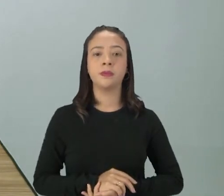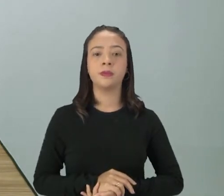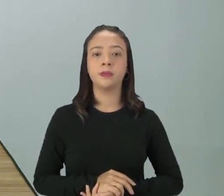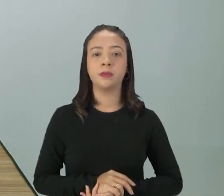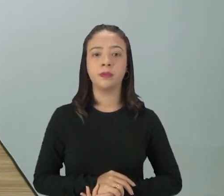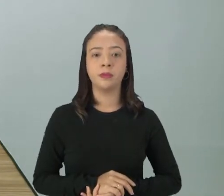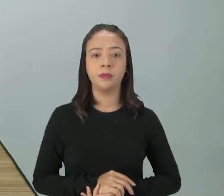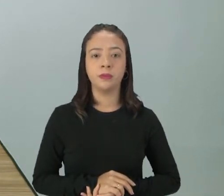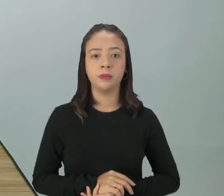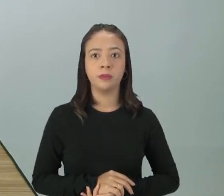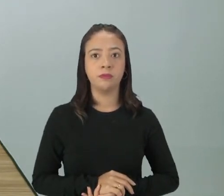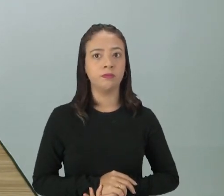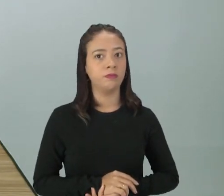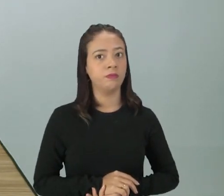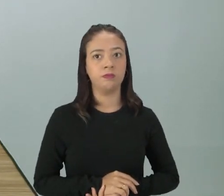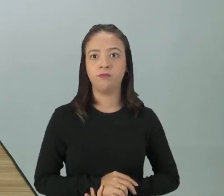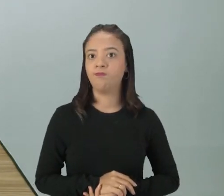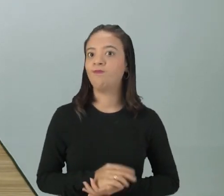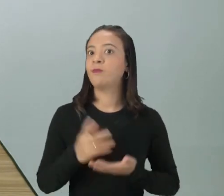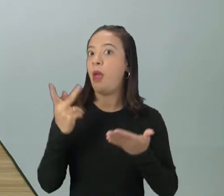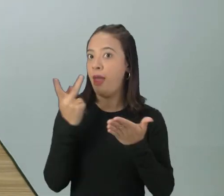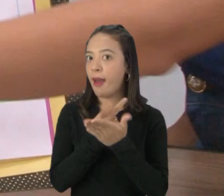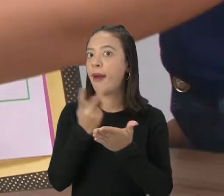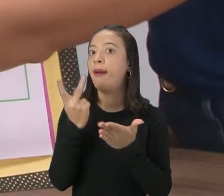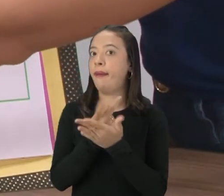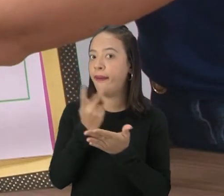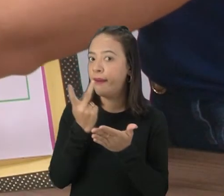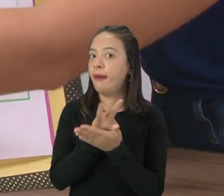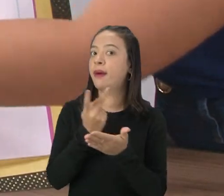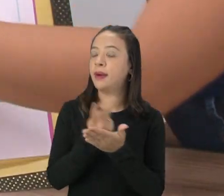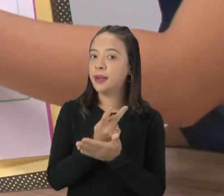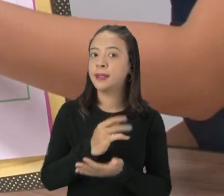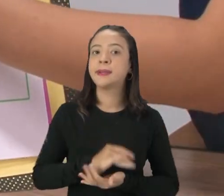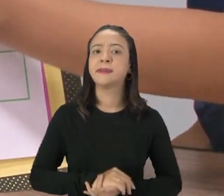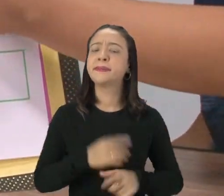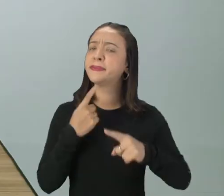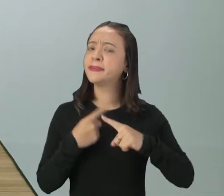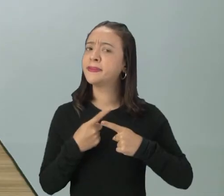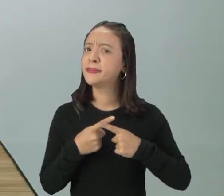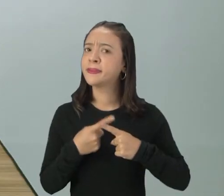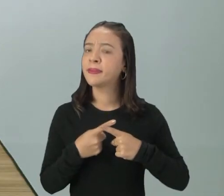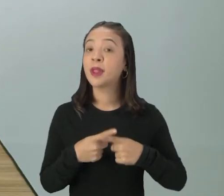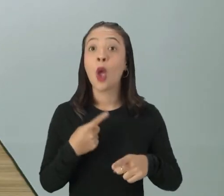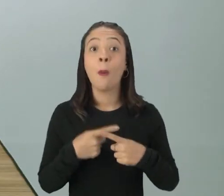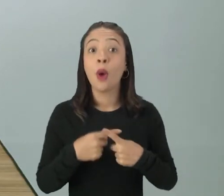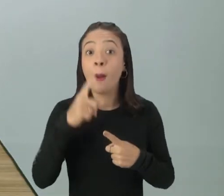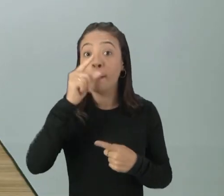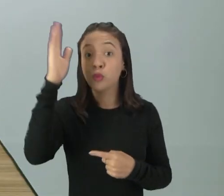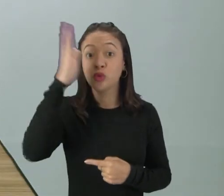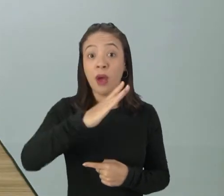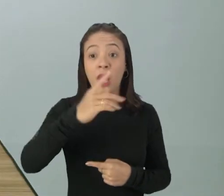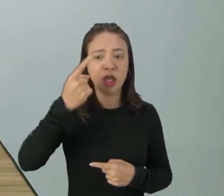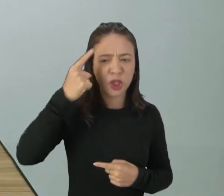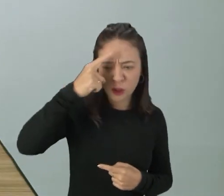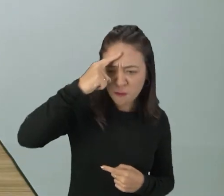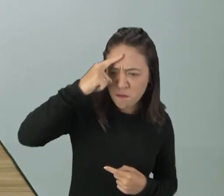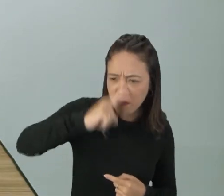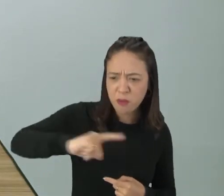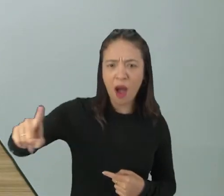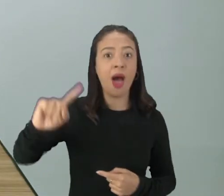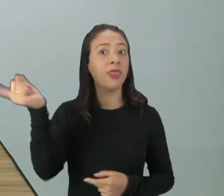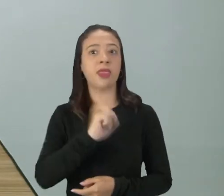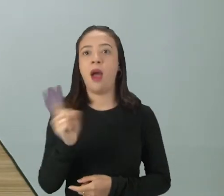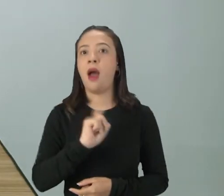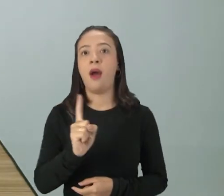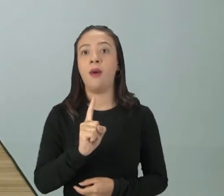Não, essa frase não está correta. Porque ela não expulsou, e sim eles